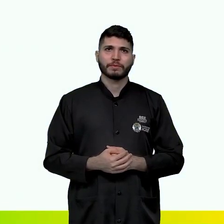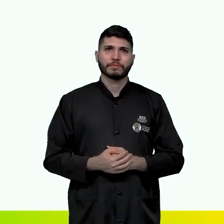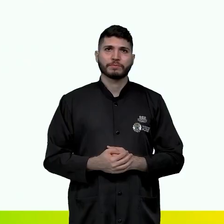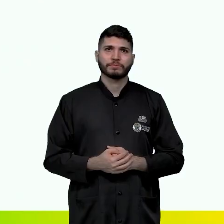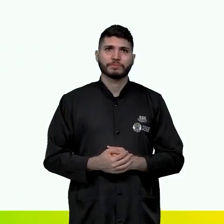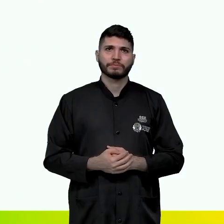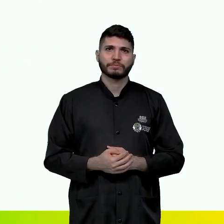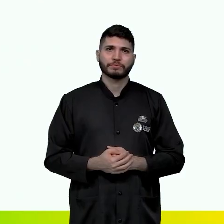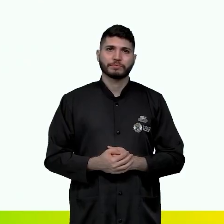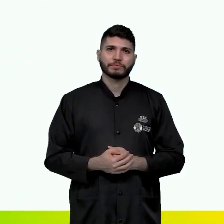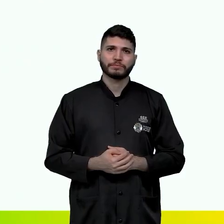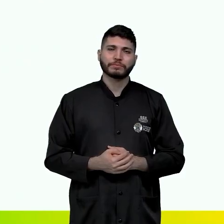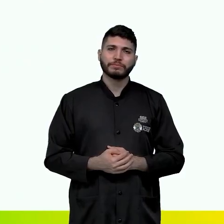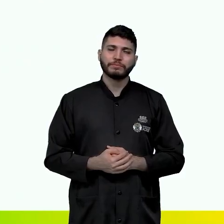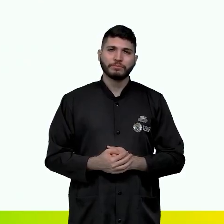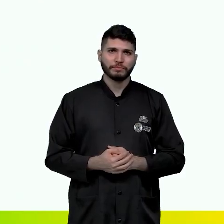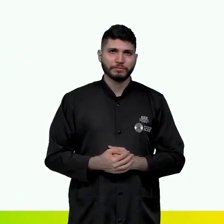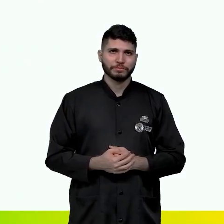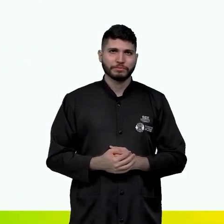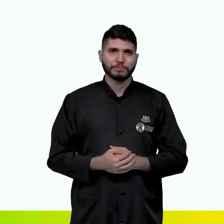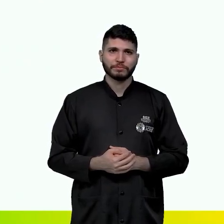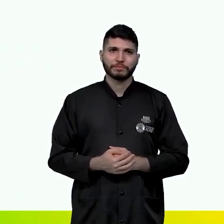atividade.